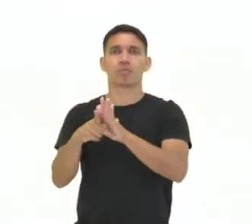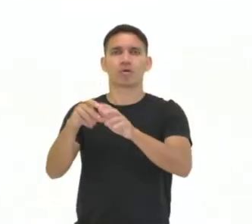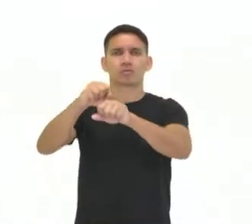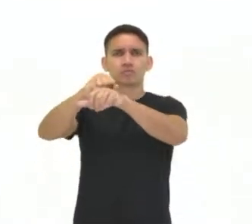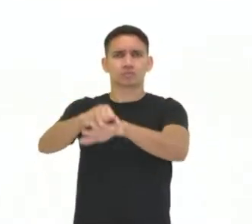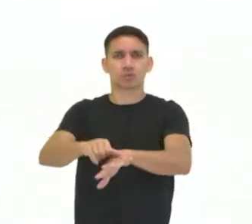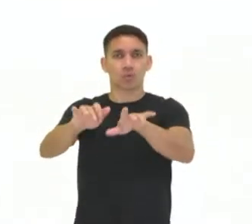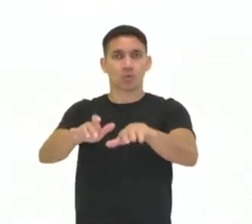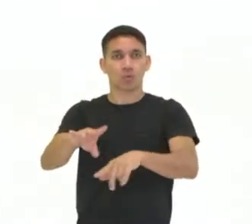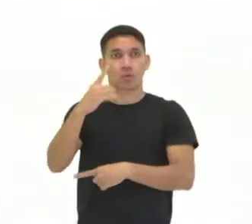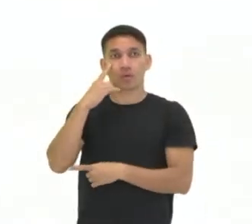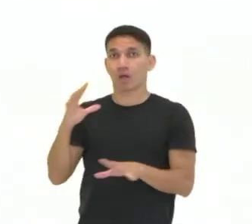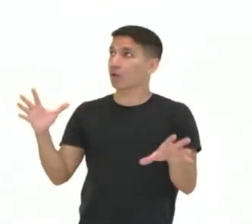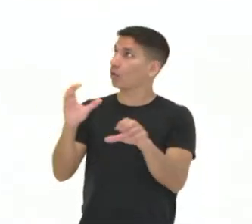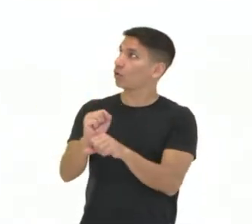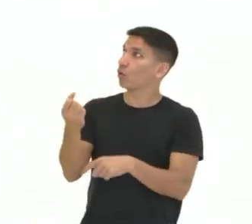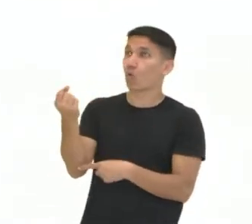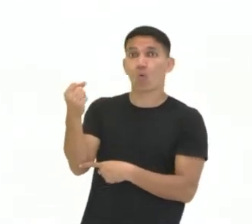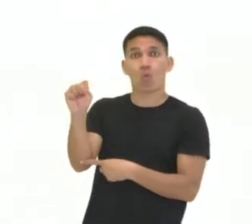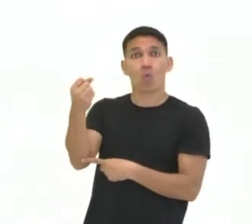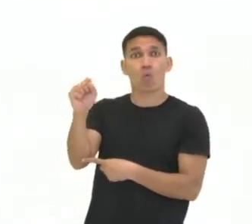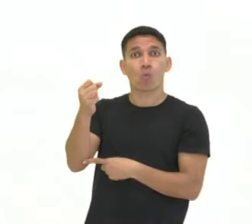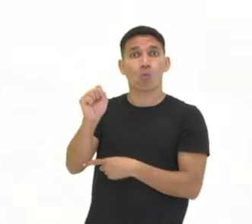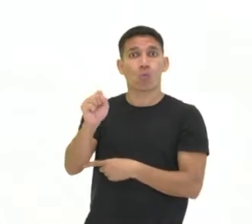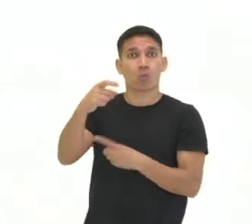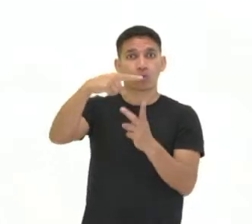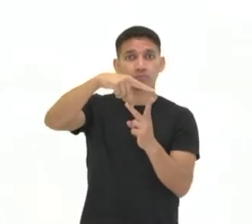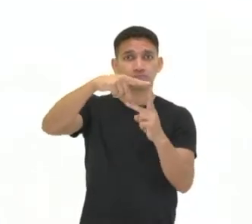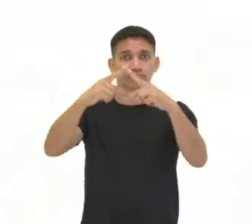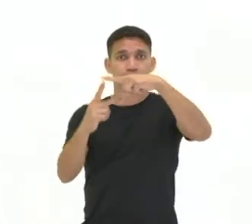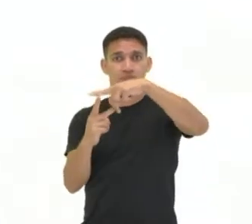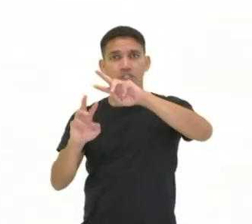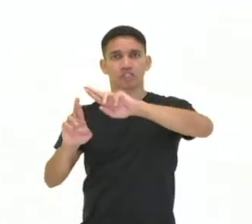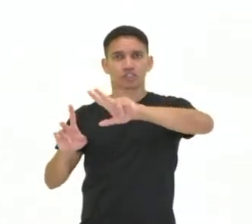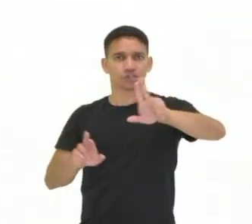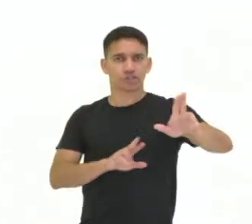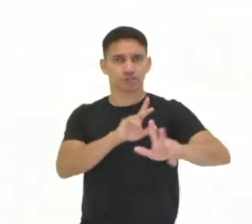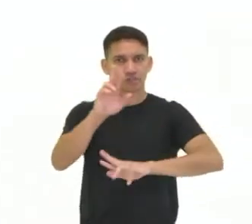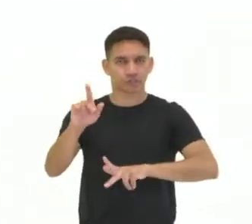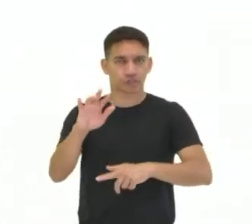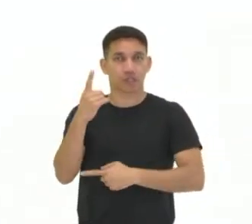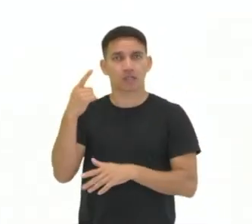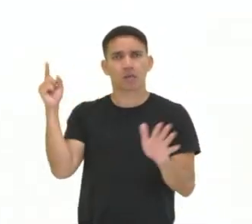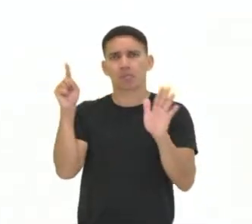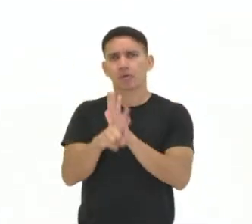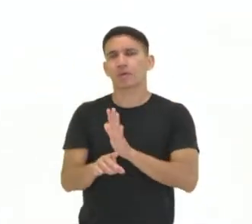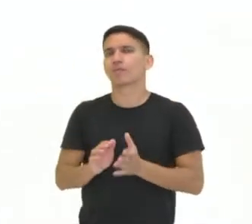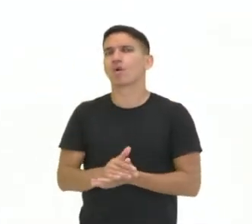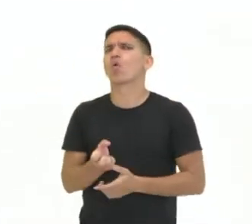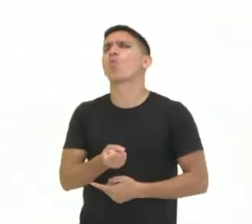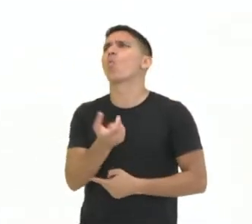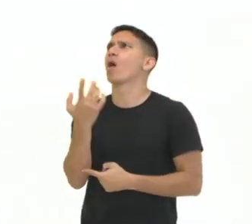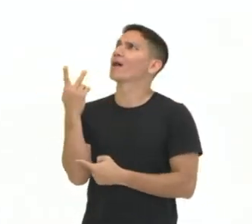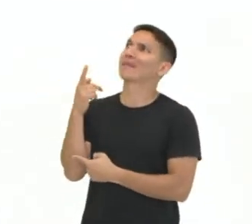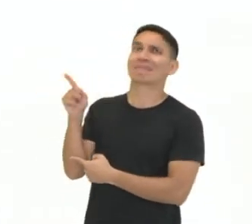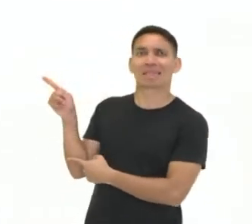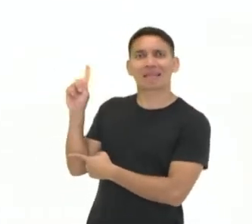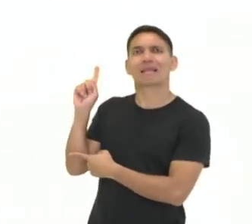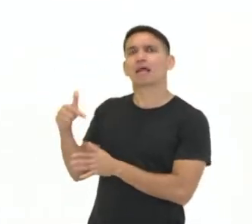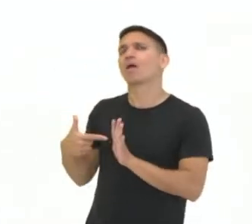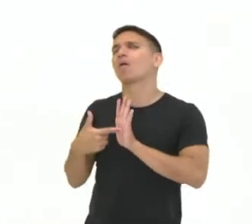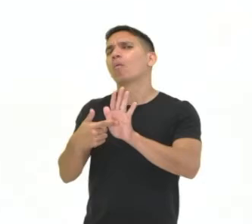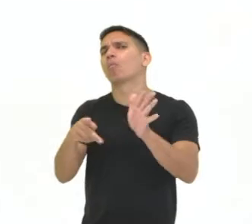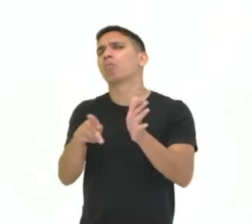aqui 8 quadriláteros, certo? E a perguntinha da vez é a seguinte: quais dos quadriláteros representados